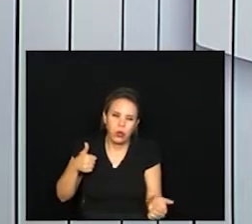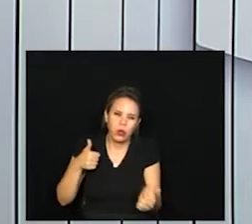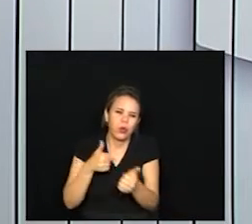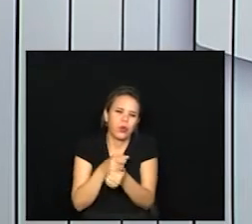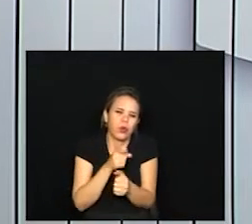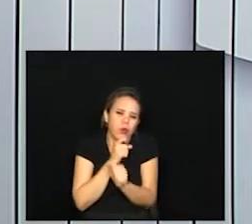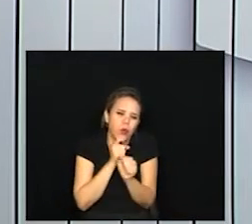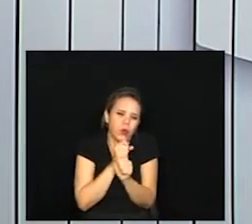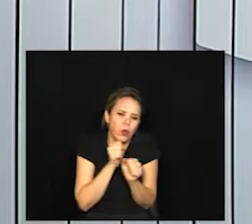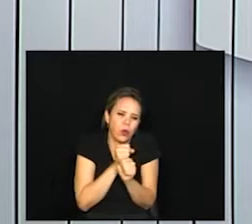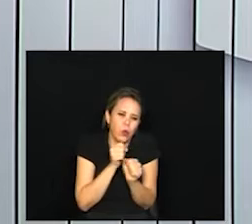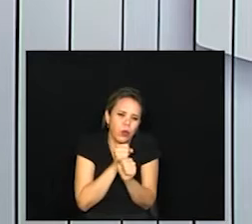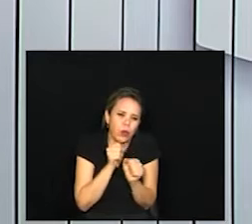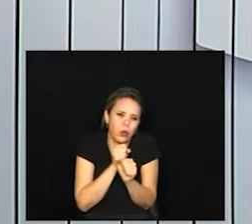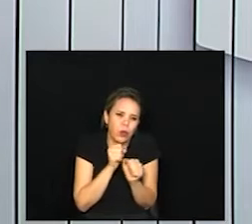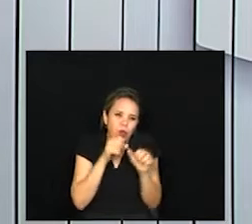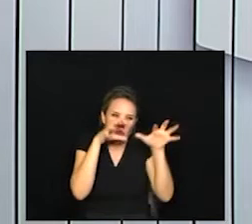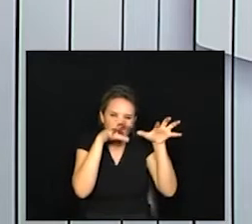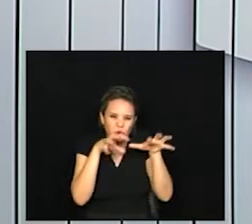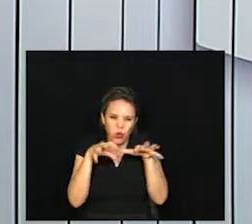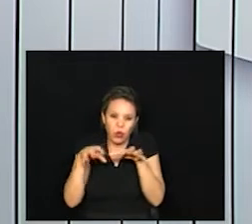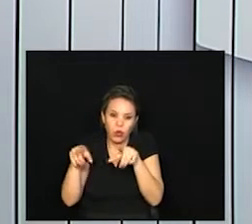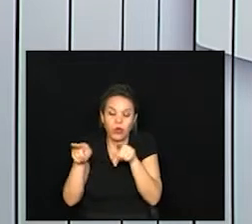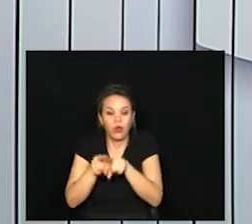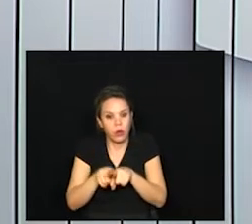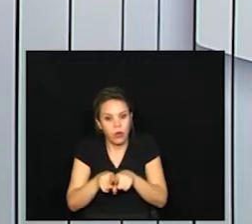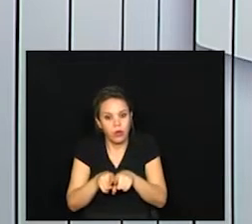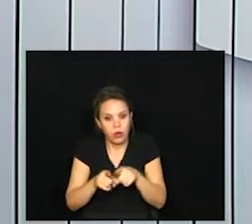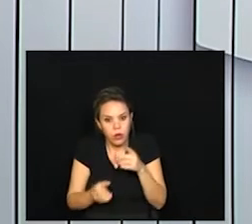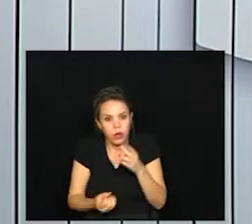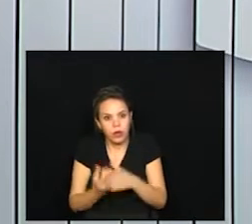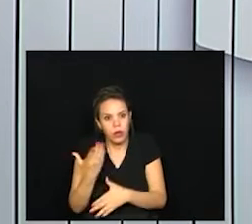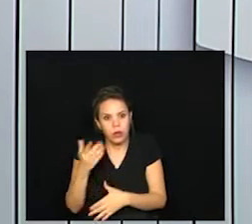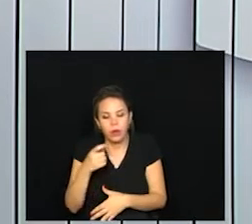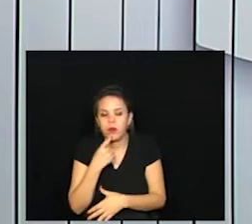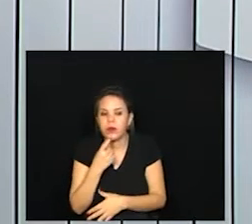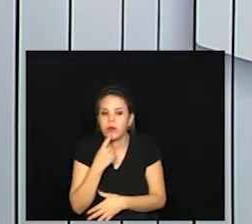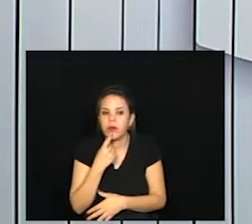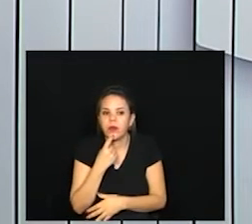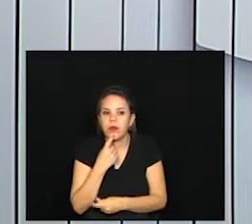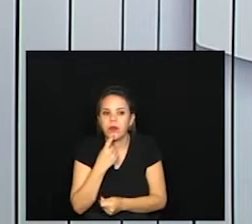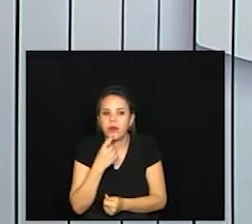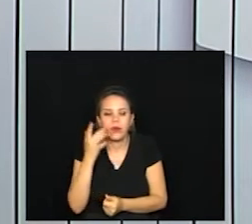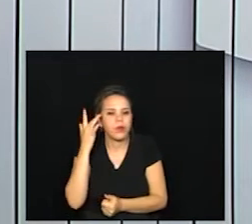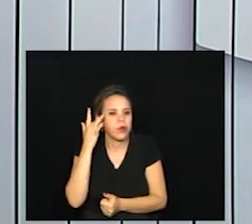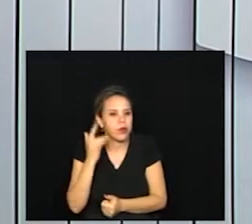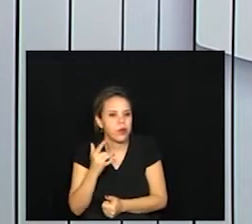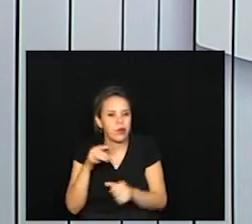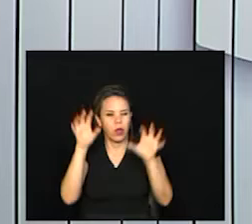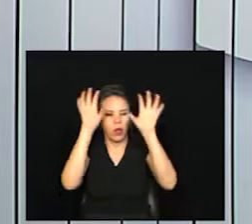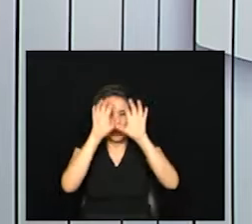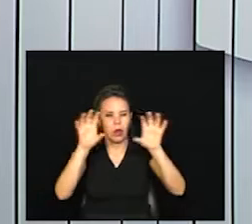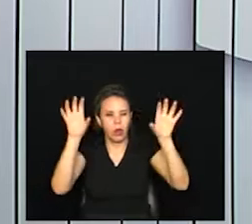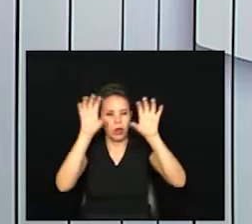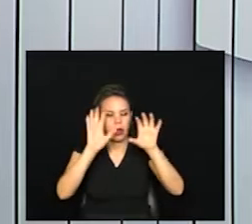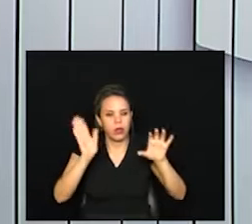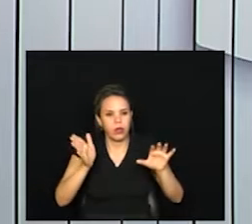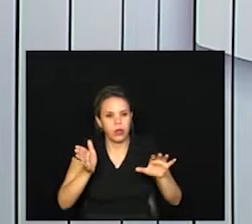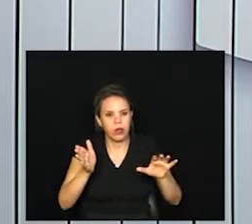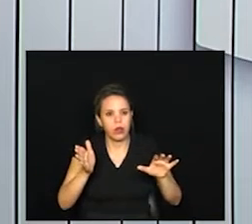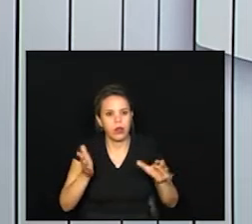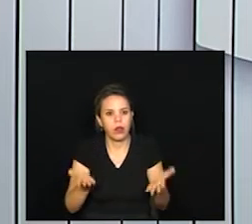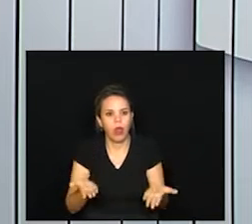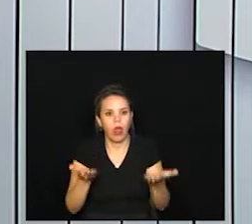a frente fria e chuva também. Tem previsão de chuva para Campinas. Amanhã a nebulosidade já fica